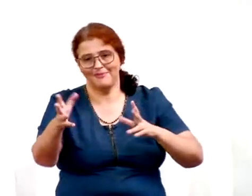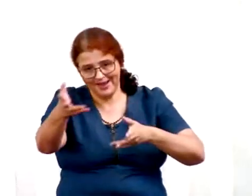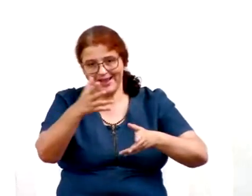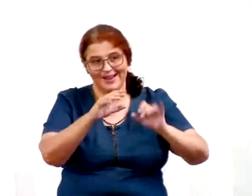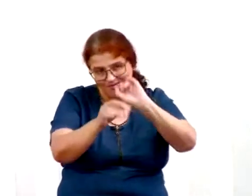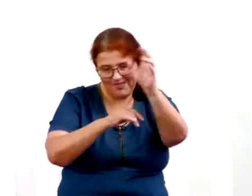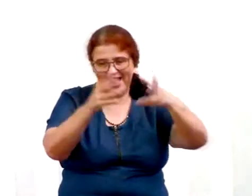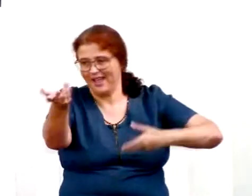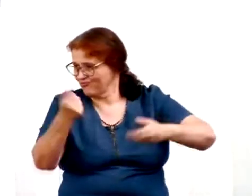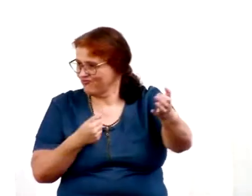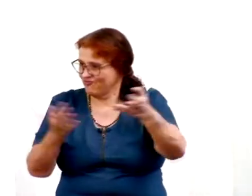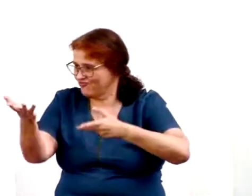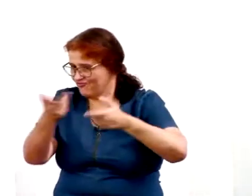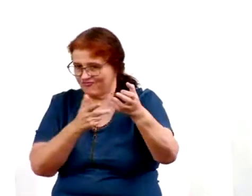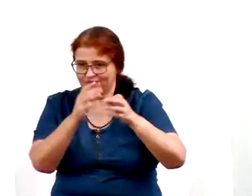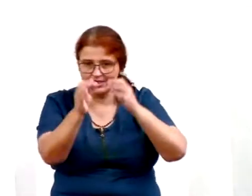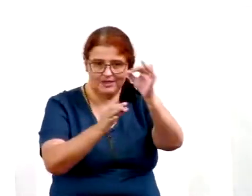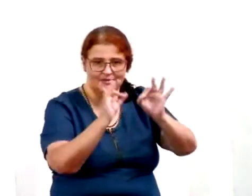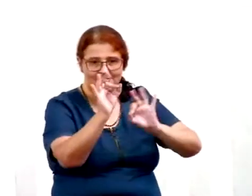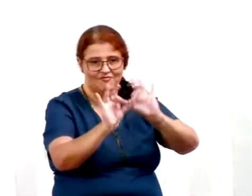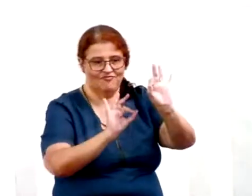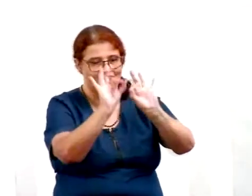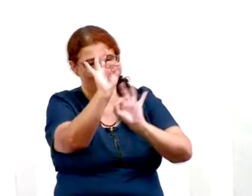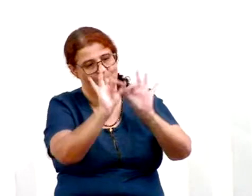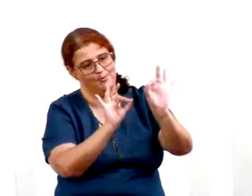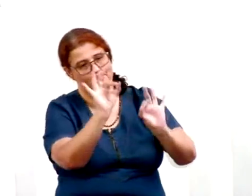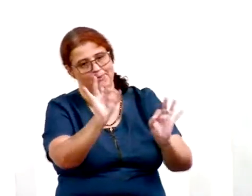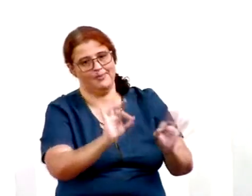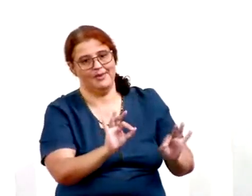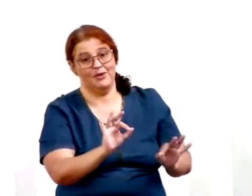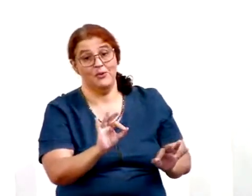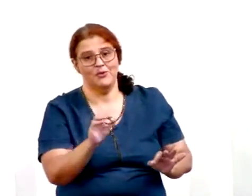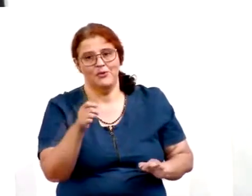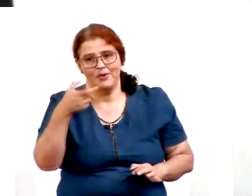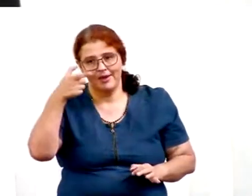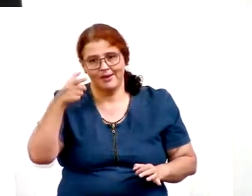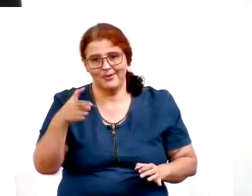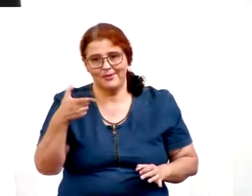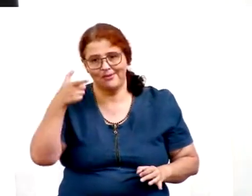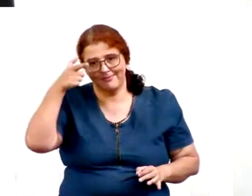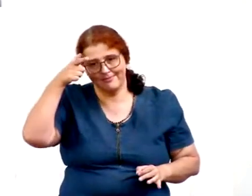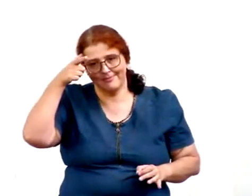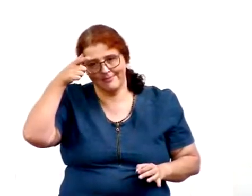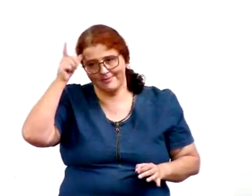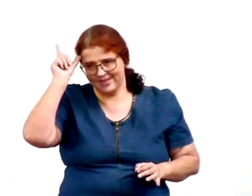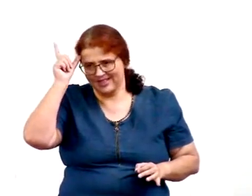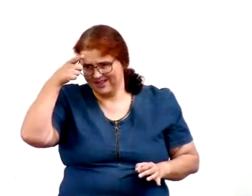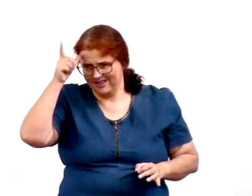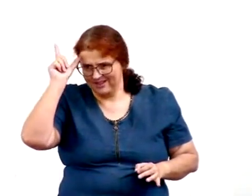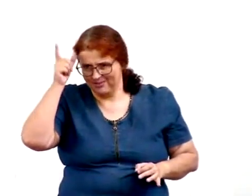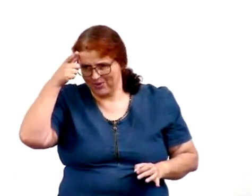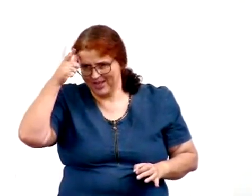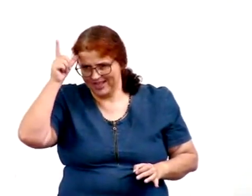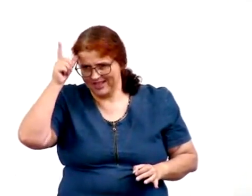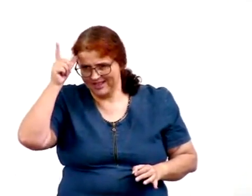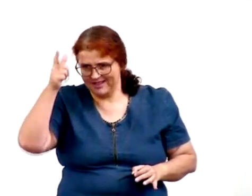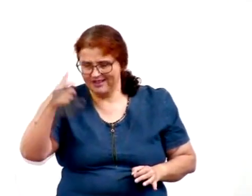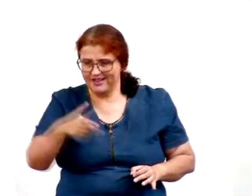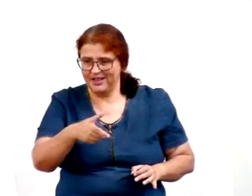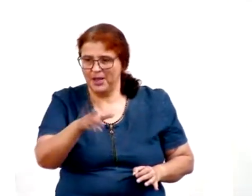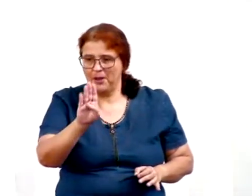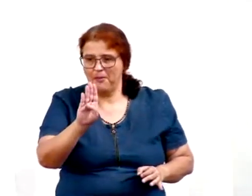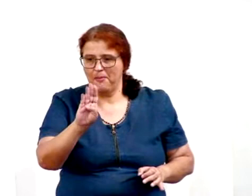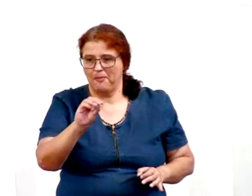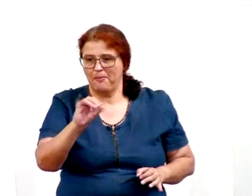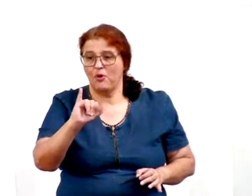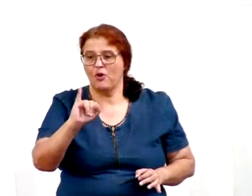E aqui, então, o texto de Paulo, citando o Êxodo, vai dizer: eles se sentaram